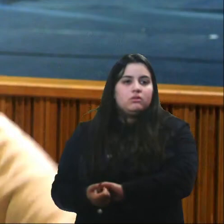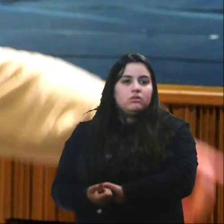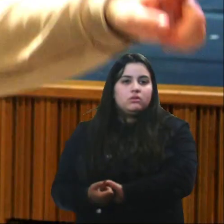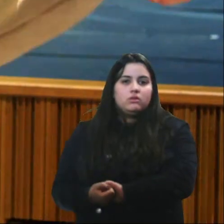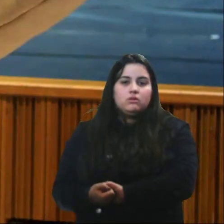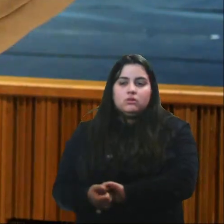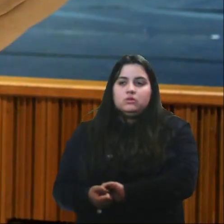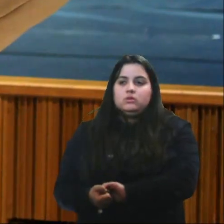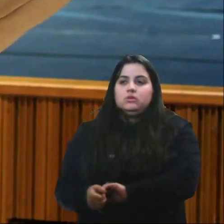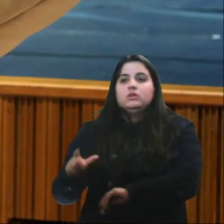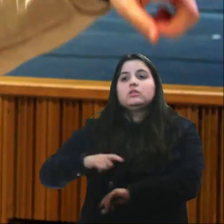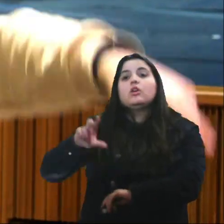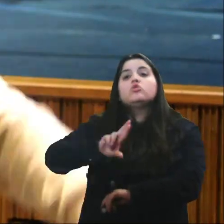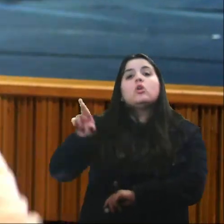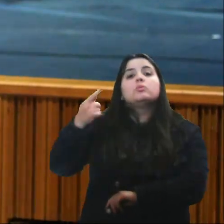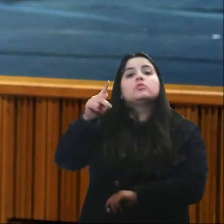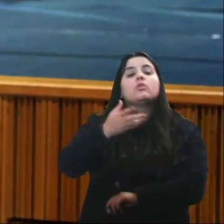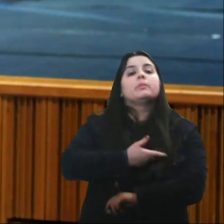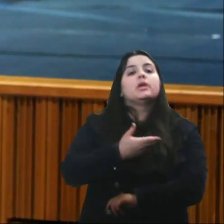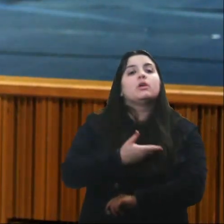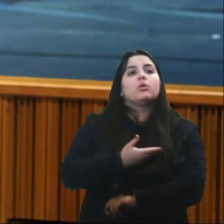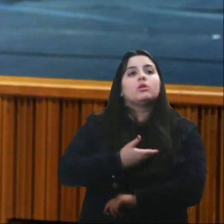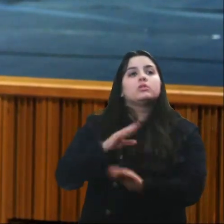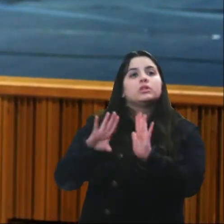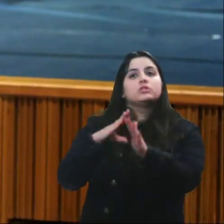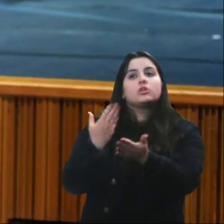Ela tem o nome do seu amigo do colégio.